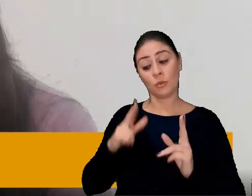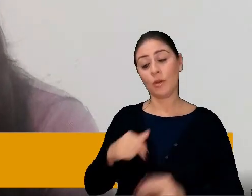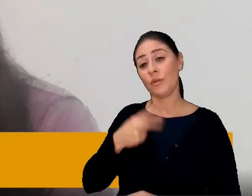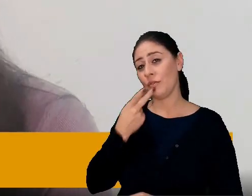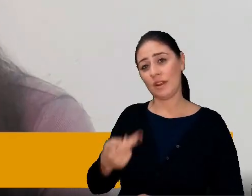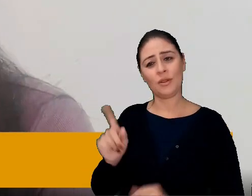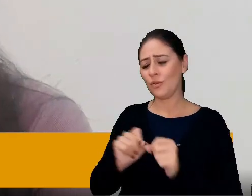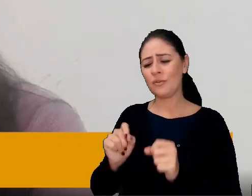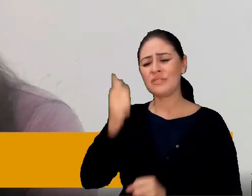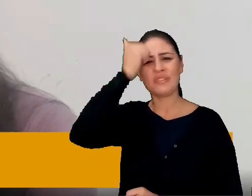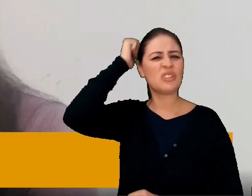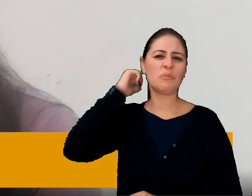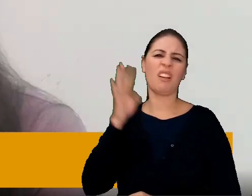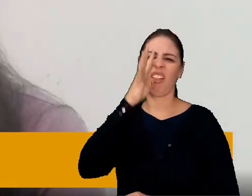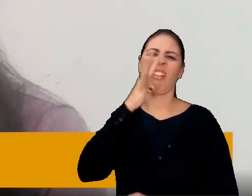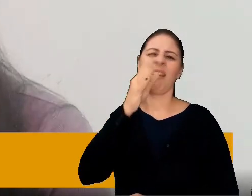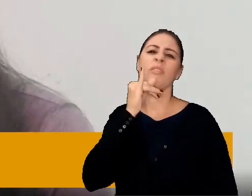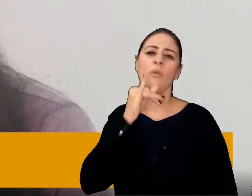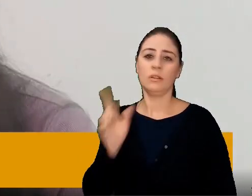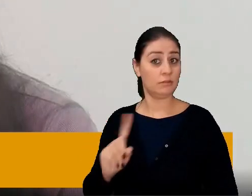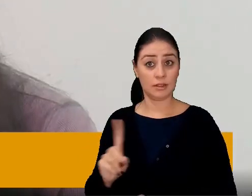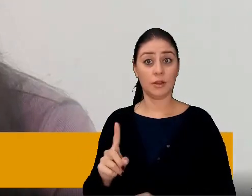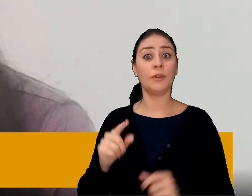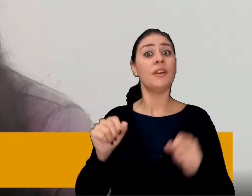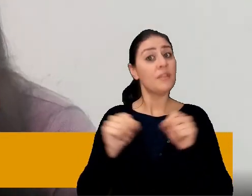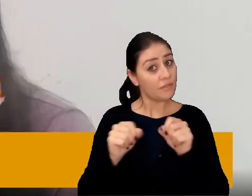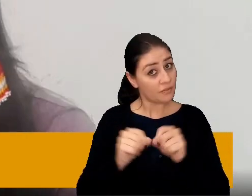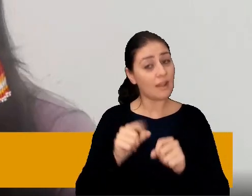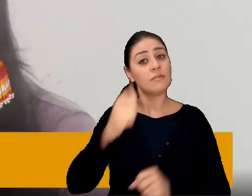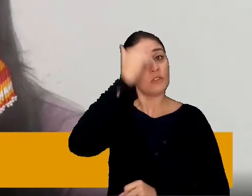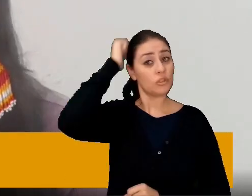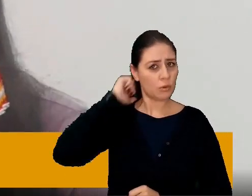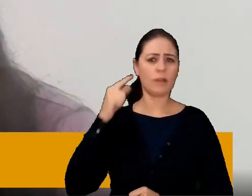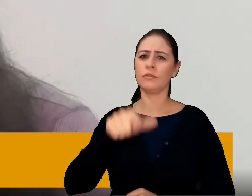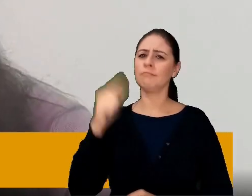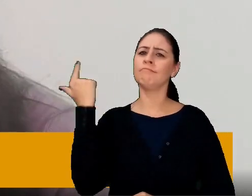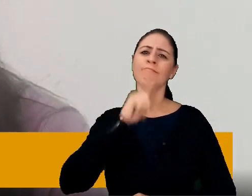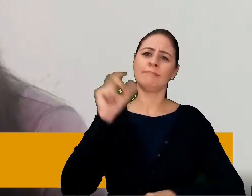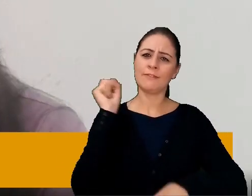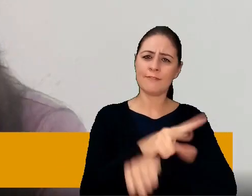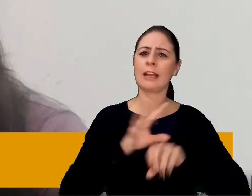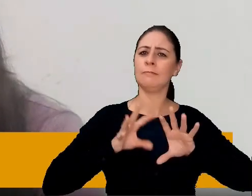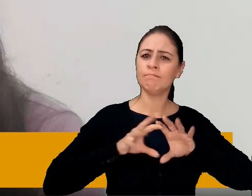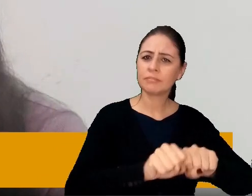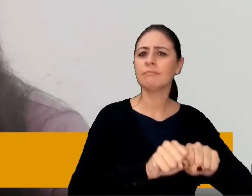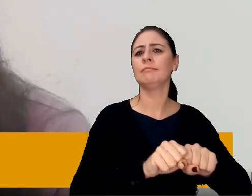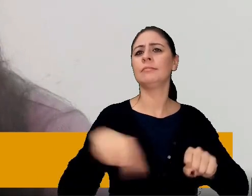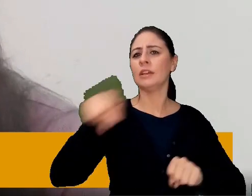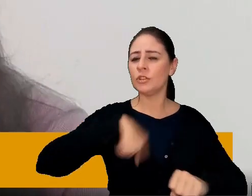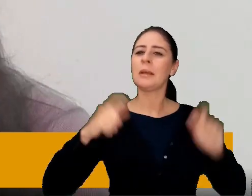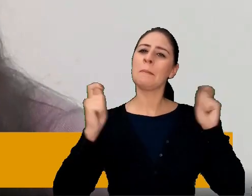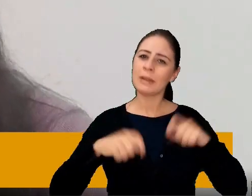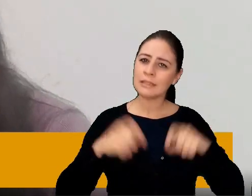eles começarem a estudar e eles começarem, foi o que eu falei para eles, não façam vestibular só por fazer, façam para vocês ocuparem essas